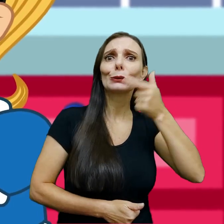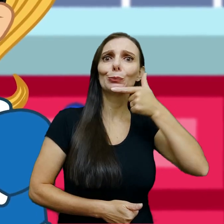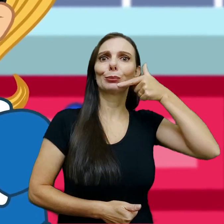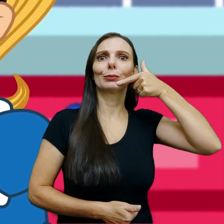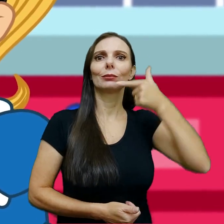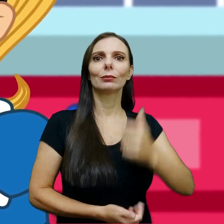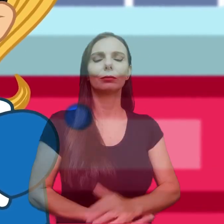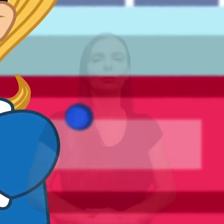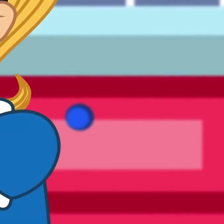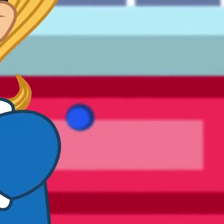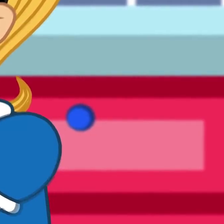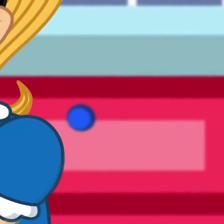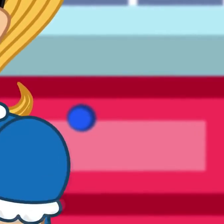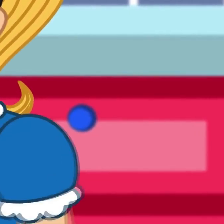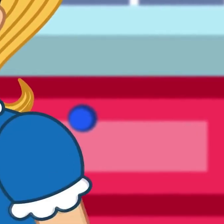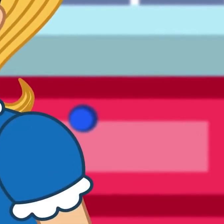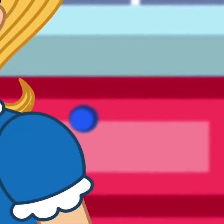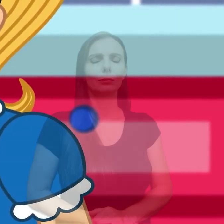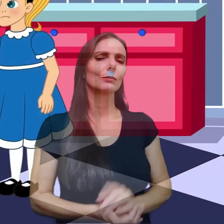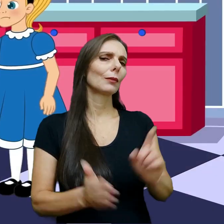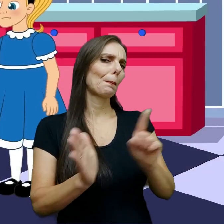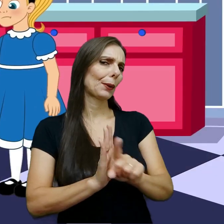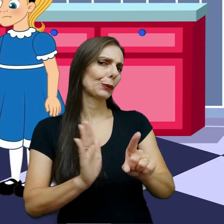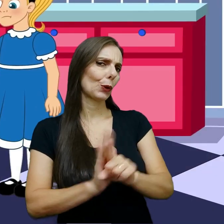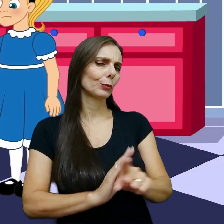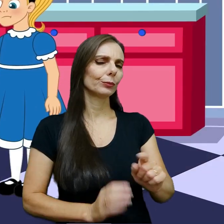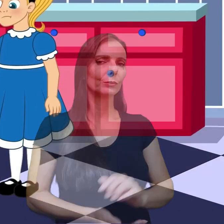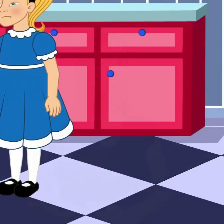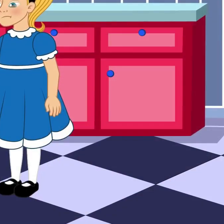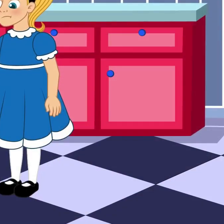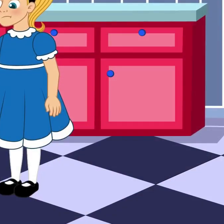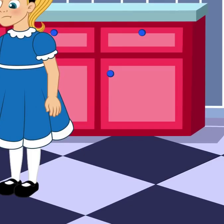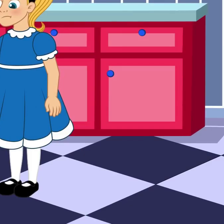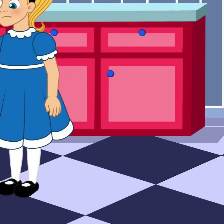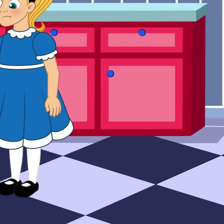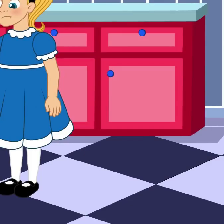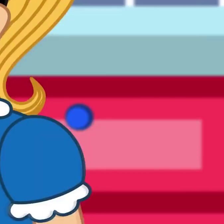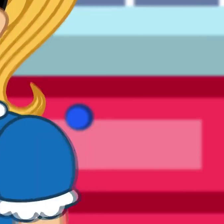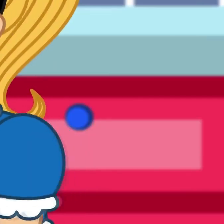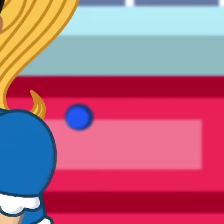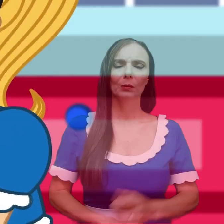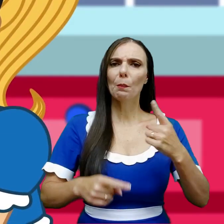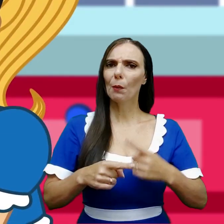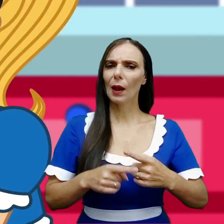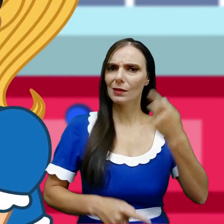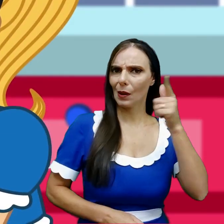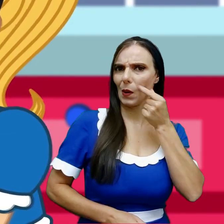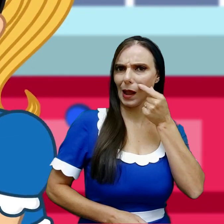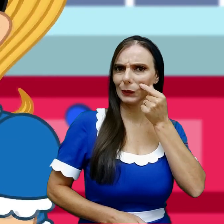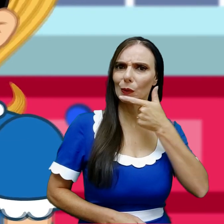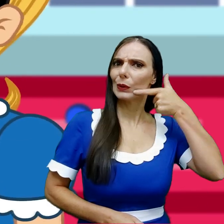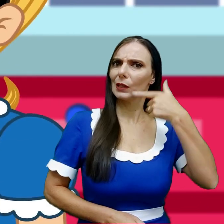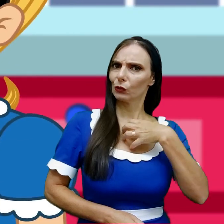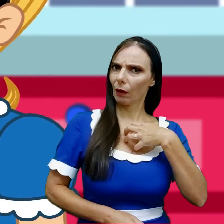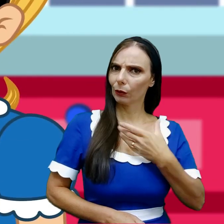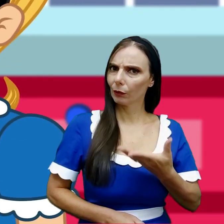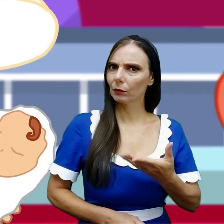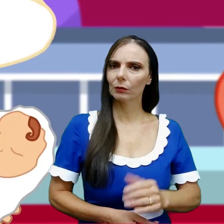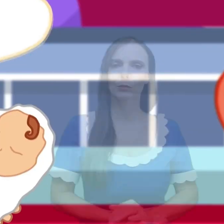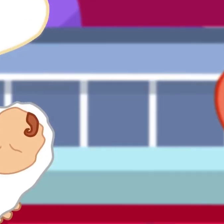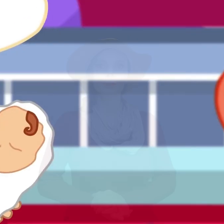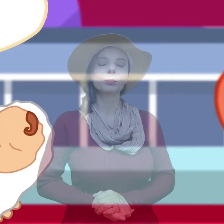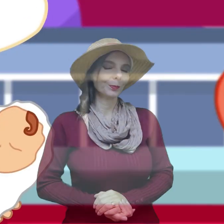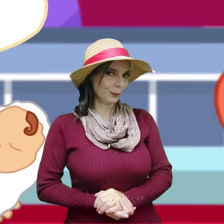viu um gato sorrindo. Então ela perguntou: Por que seu gato sorri desse jeito?